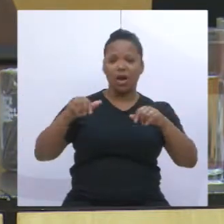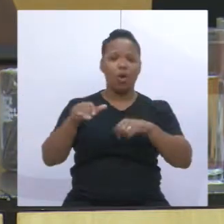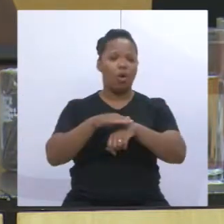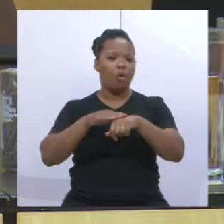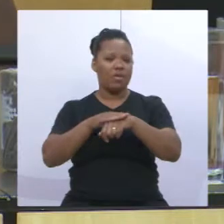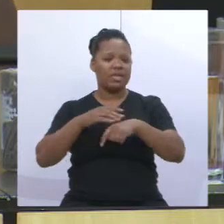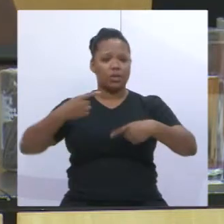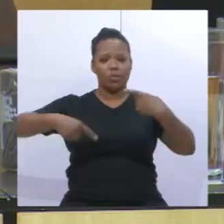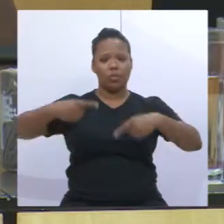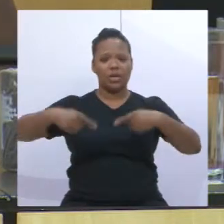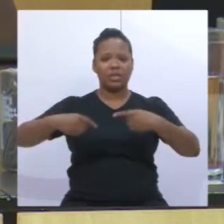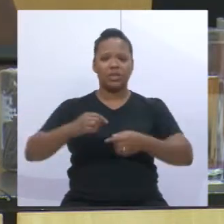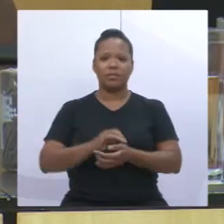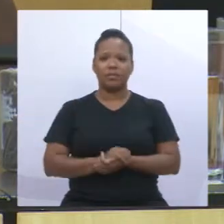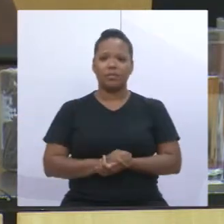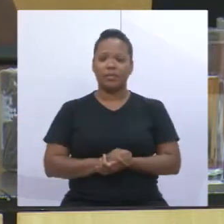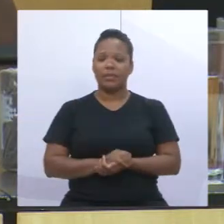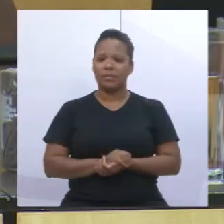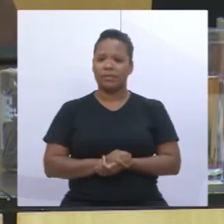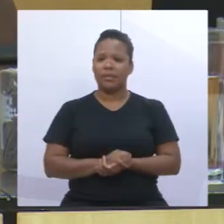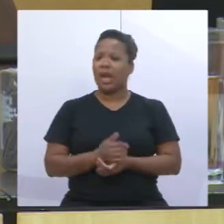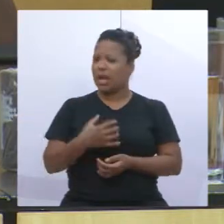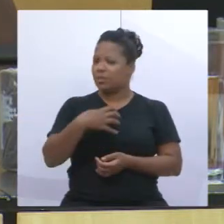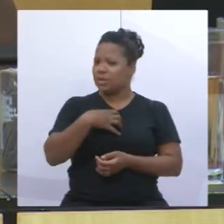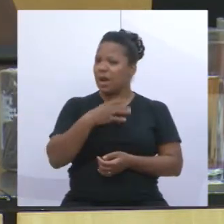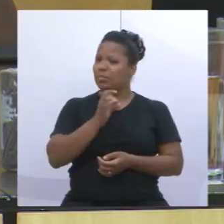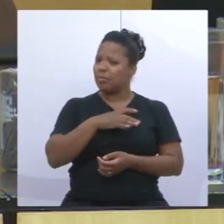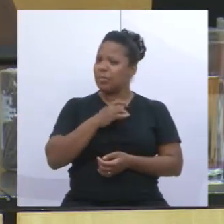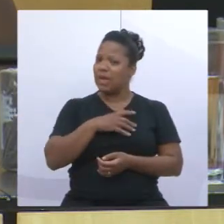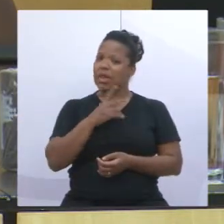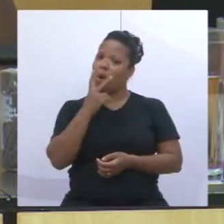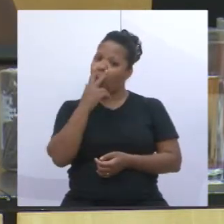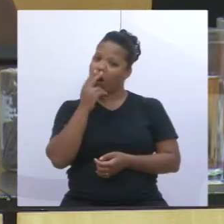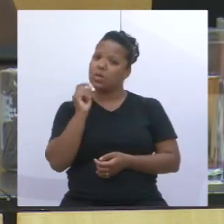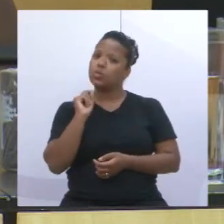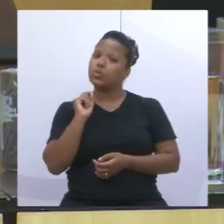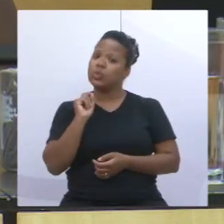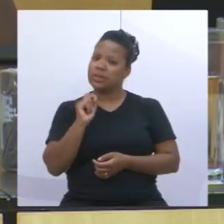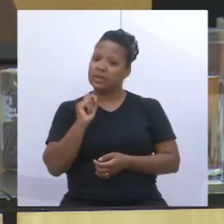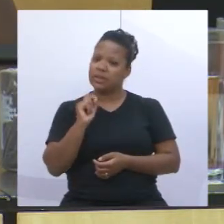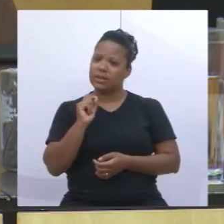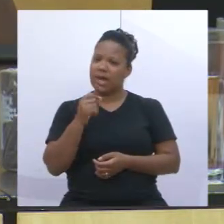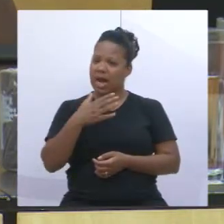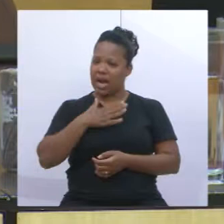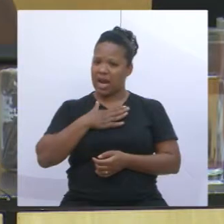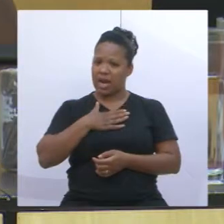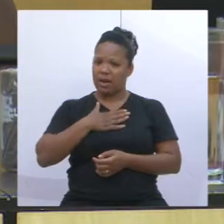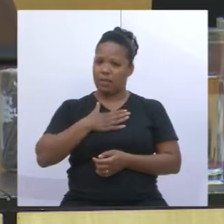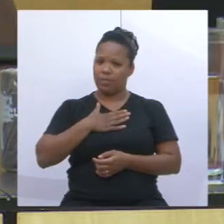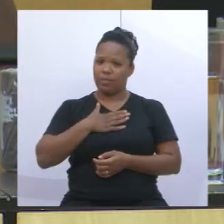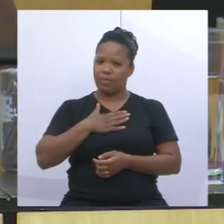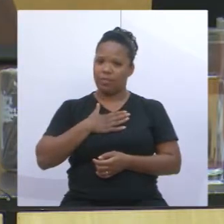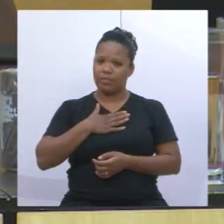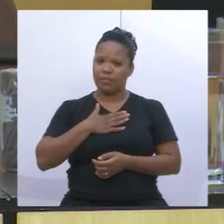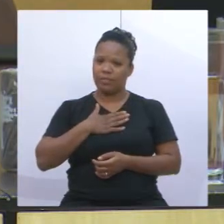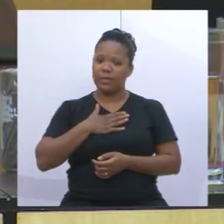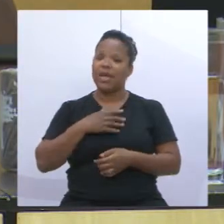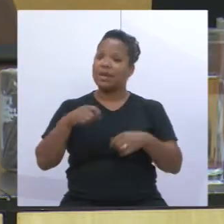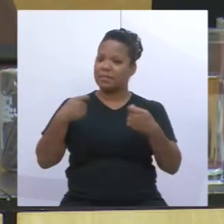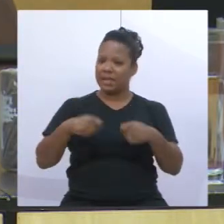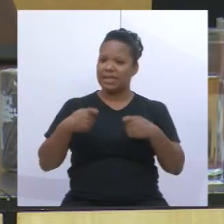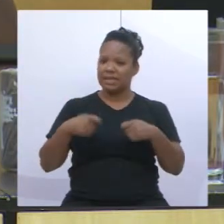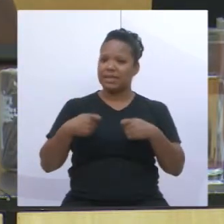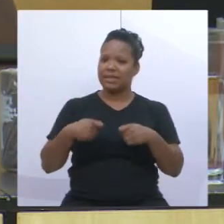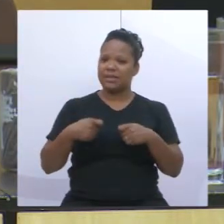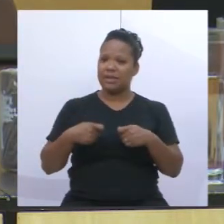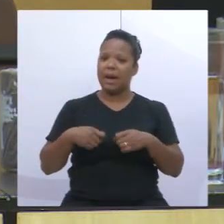sobre política. O meu medo é esse. Eu acho que, Sônia acha que tem que melhorar a